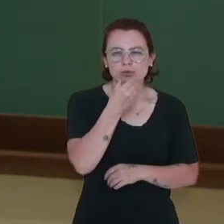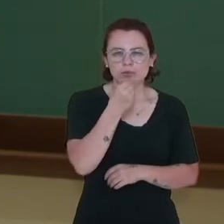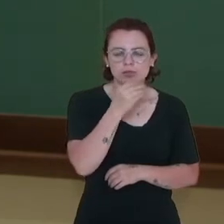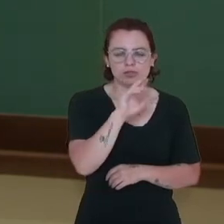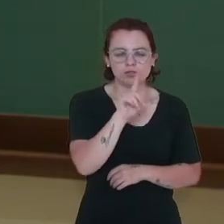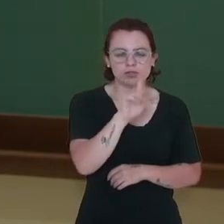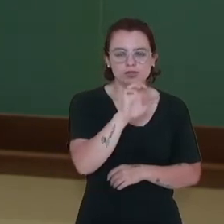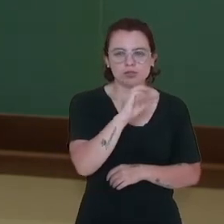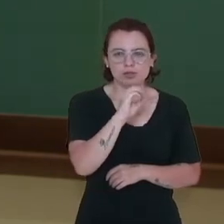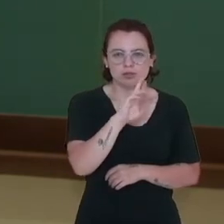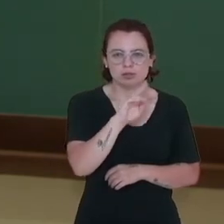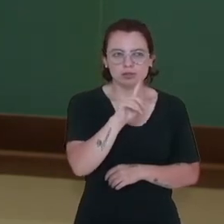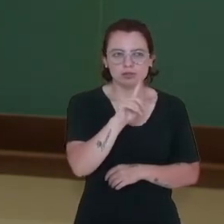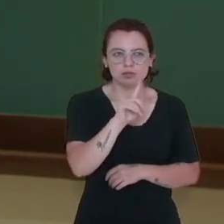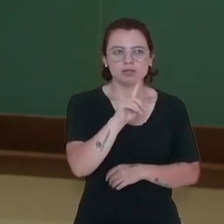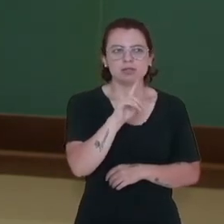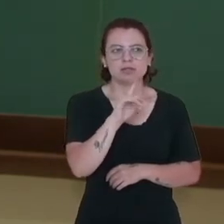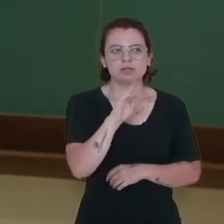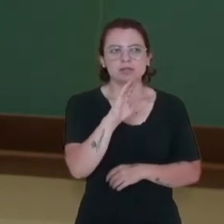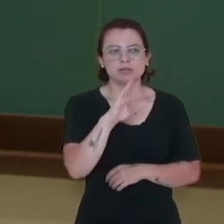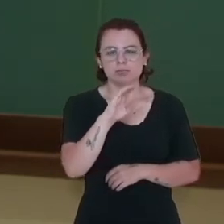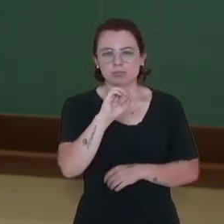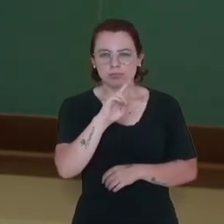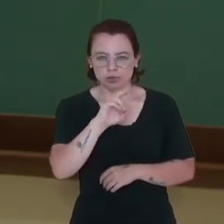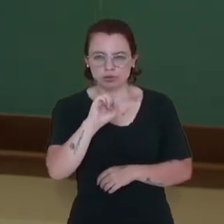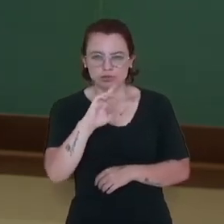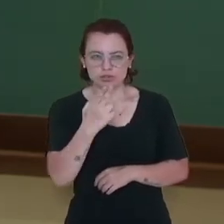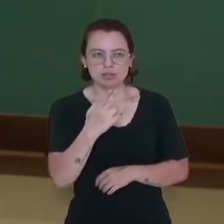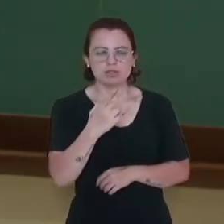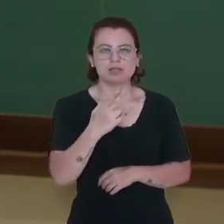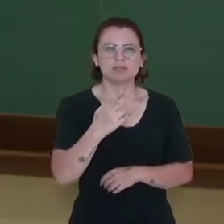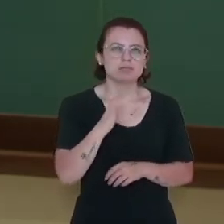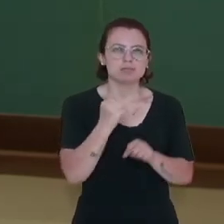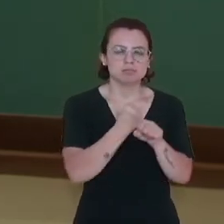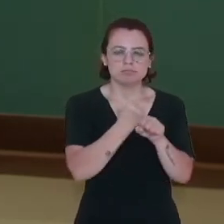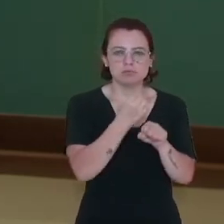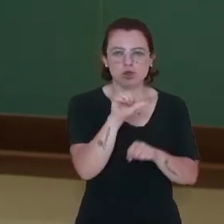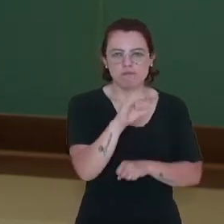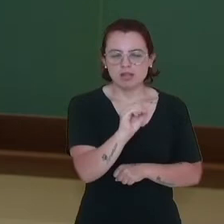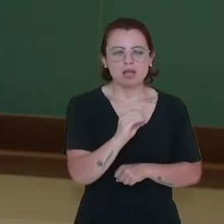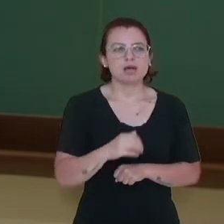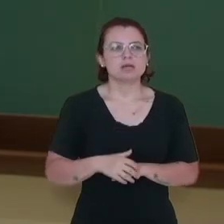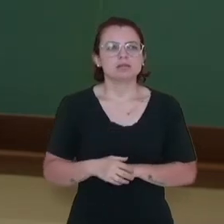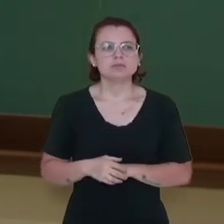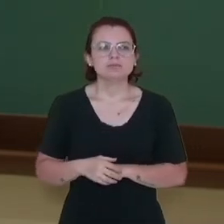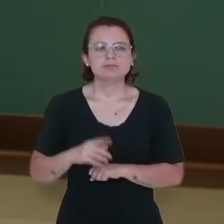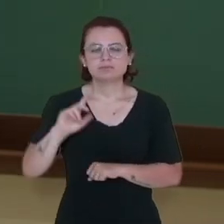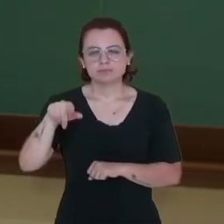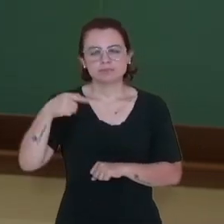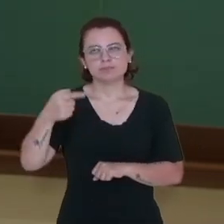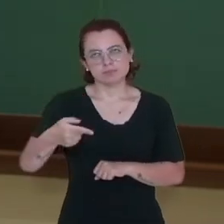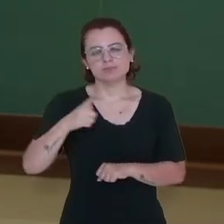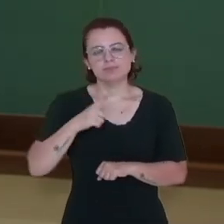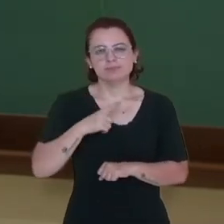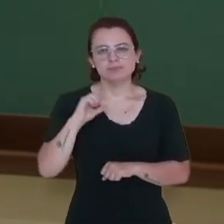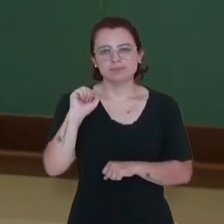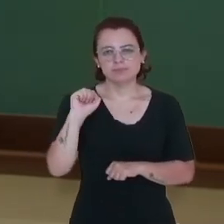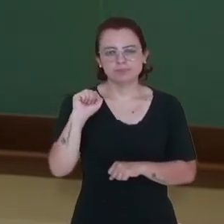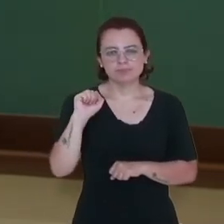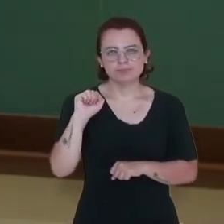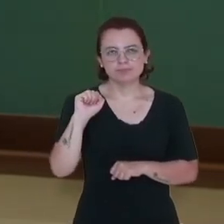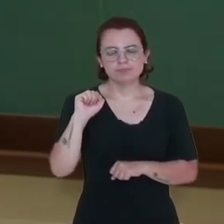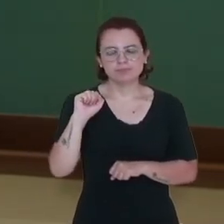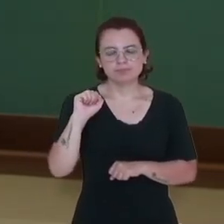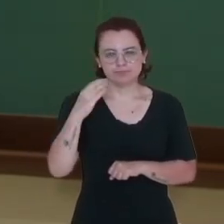primeiro George Bush, lá na década de 90, e depois teve também, na década de 80, né? E depois teve